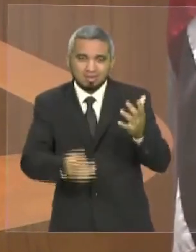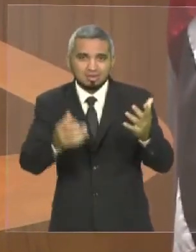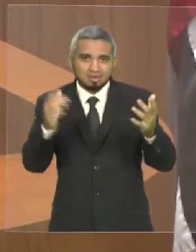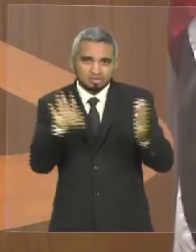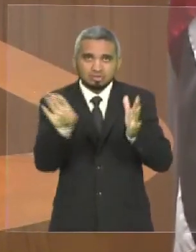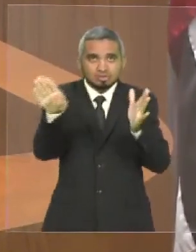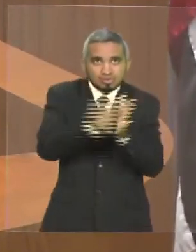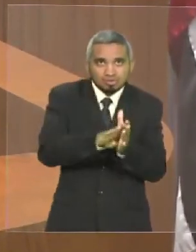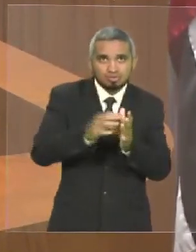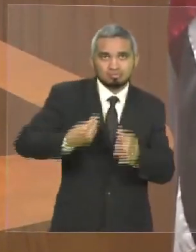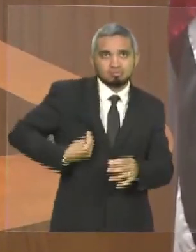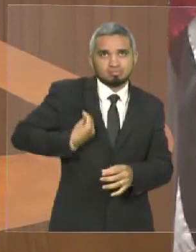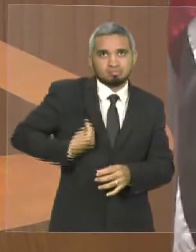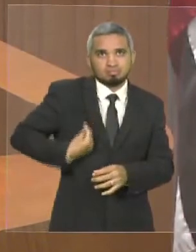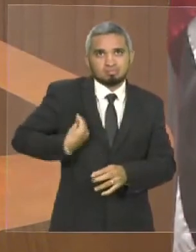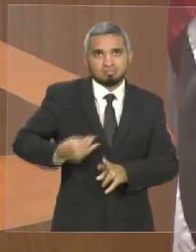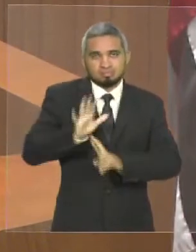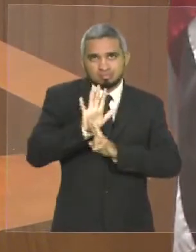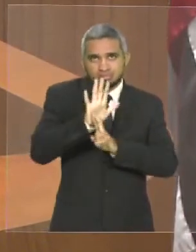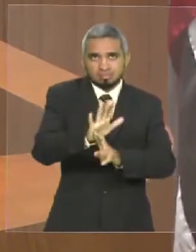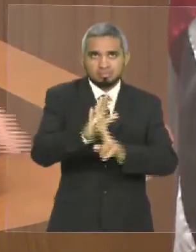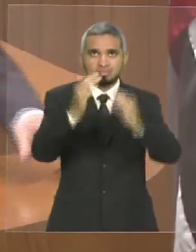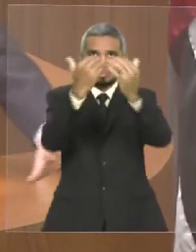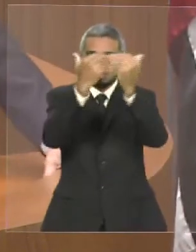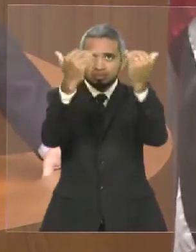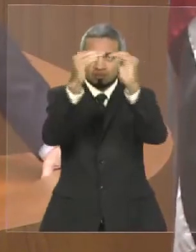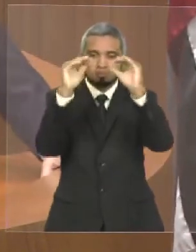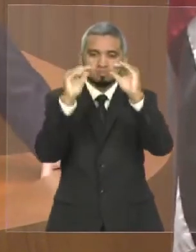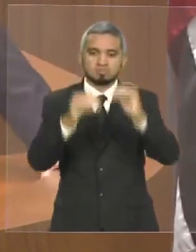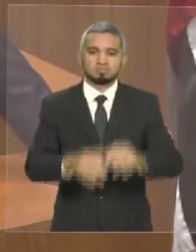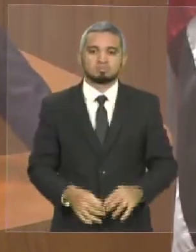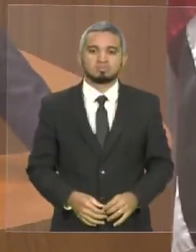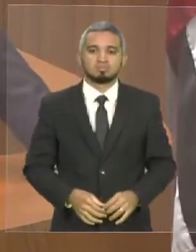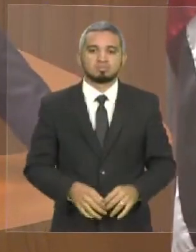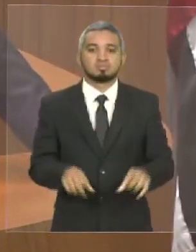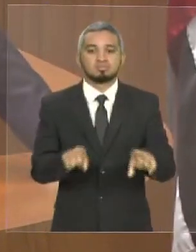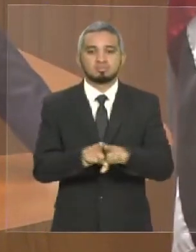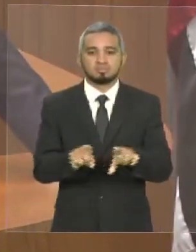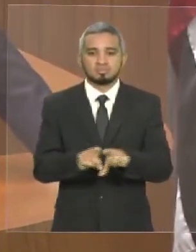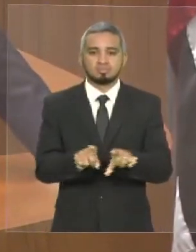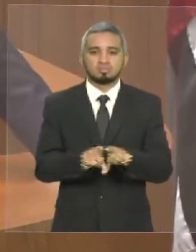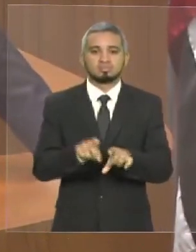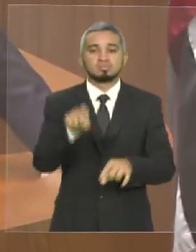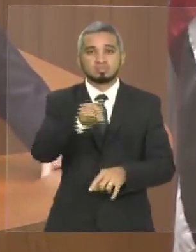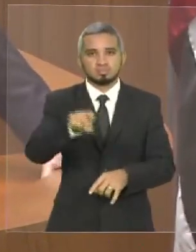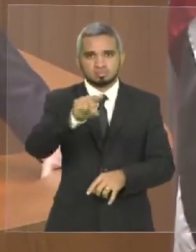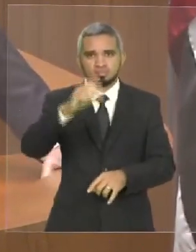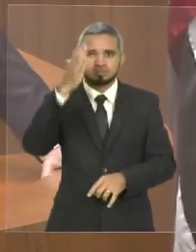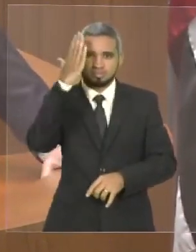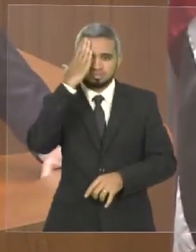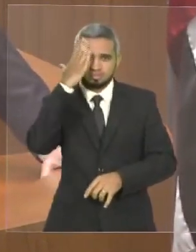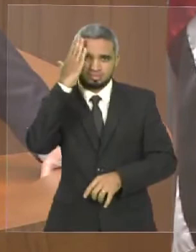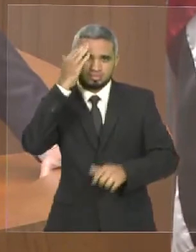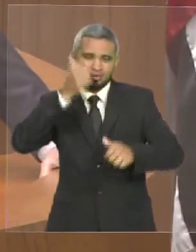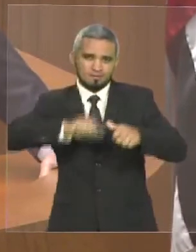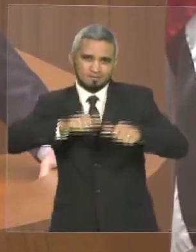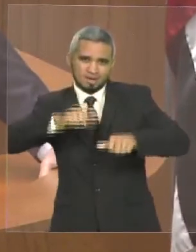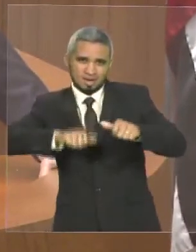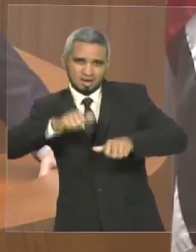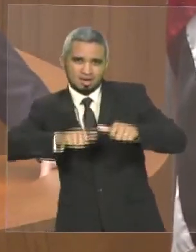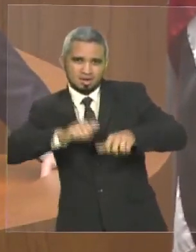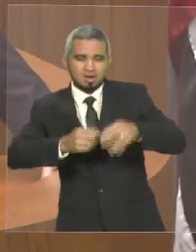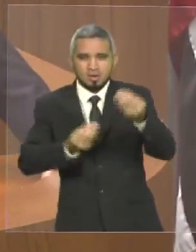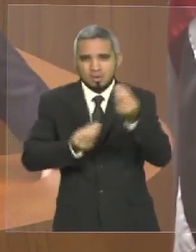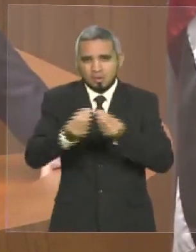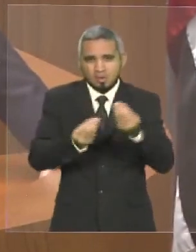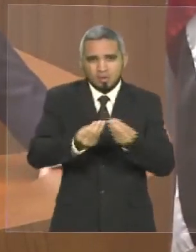representando a categoria aí na galeria e saberão certamente analisar o